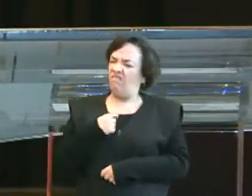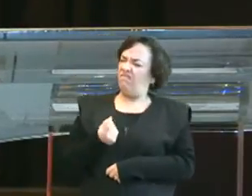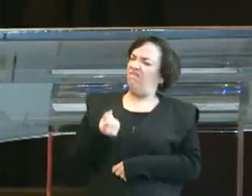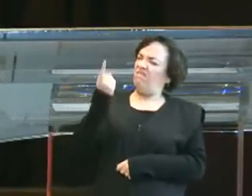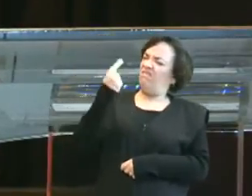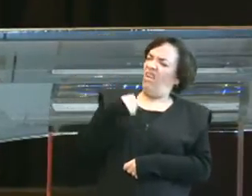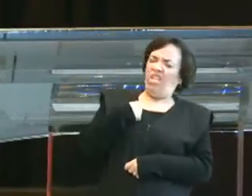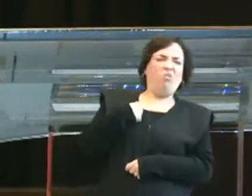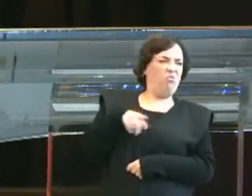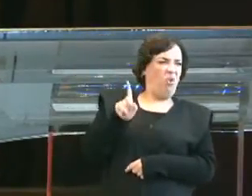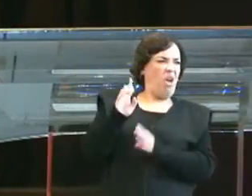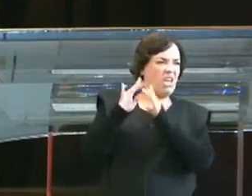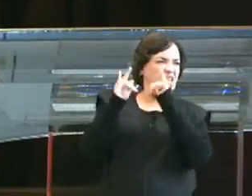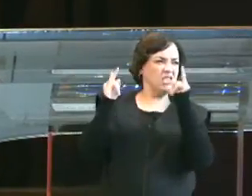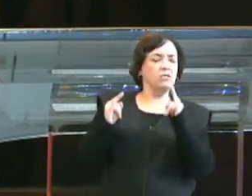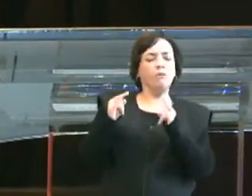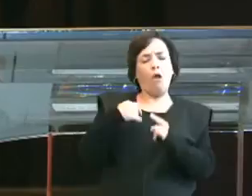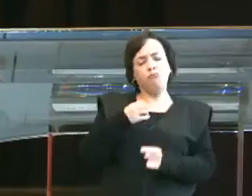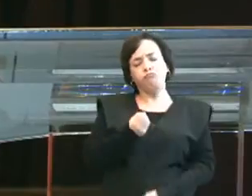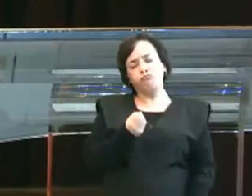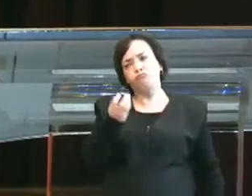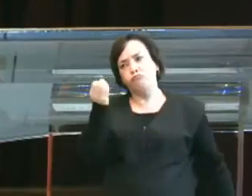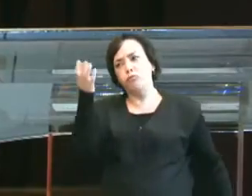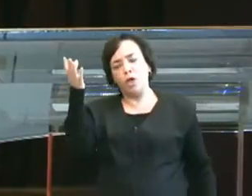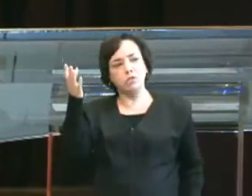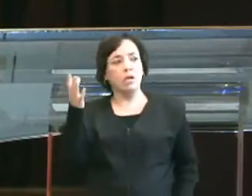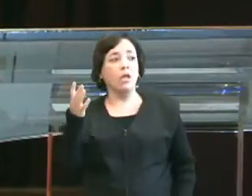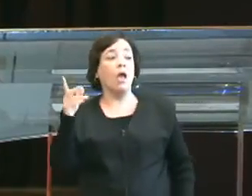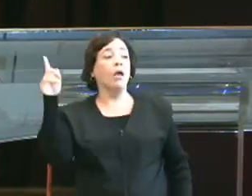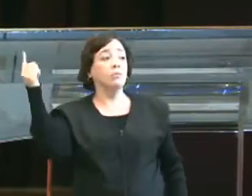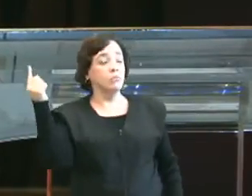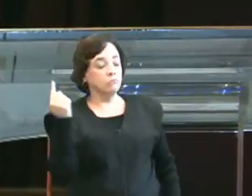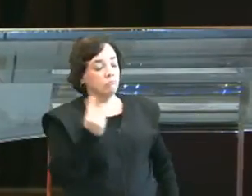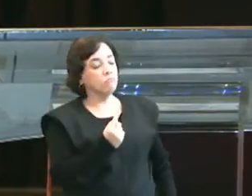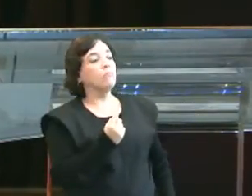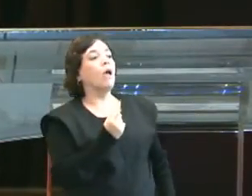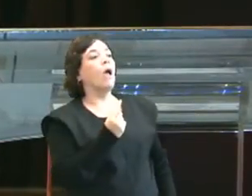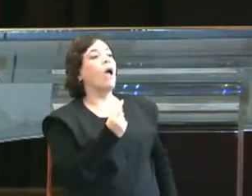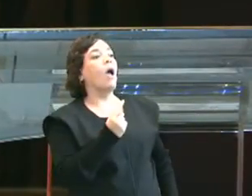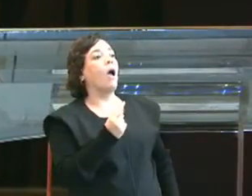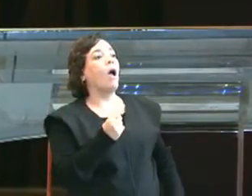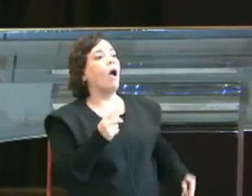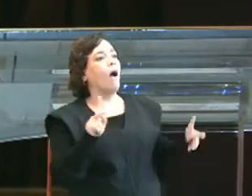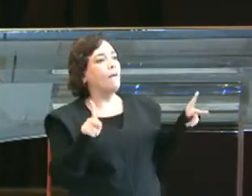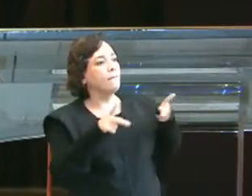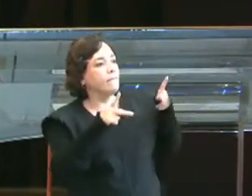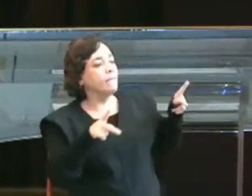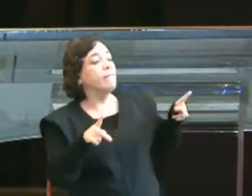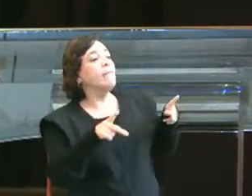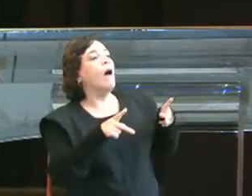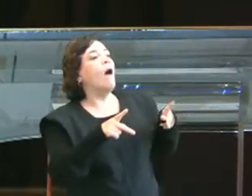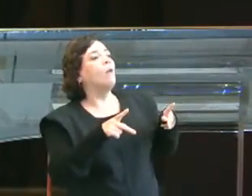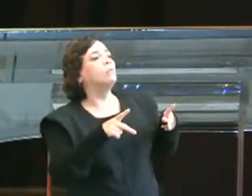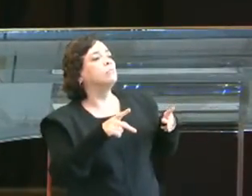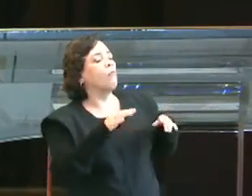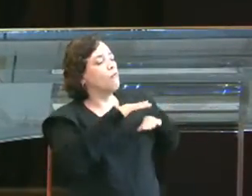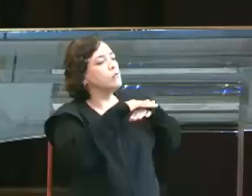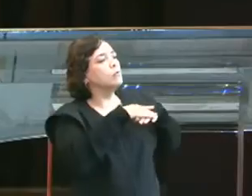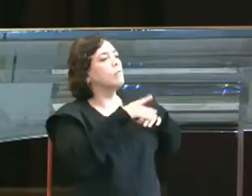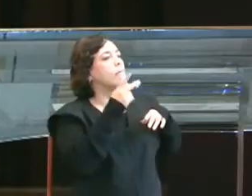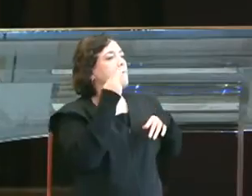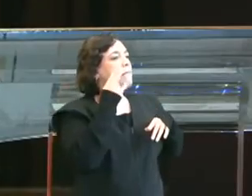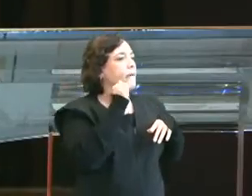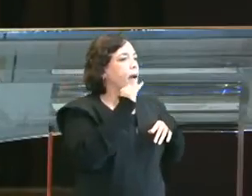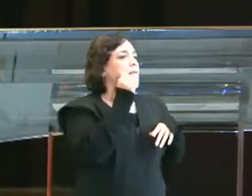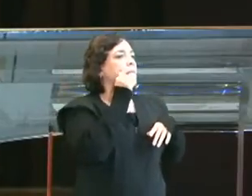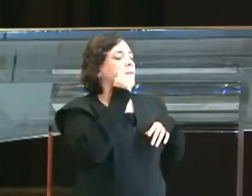Viajei, quando voltei, ele conversou com os meus pais, que estavam preocupados comigo. Cancelaram minha agenda, estava tudo reservado. Quando eu vi,